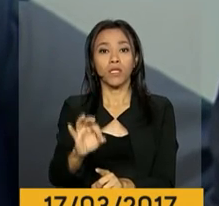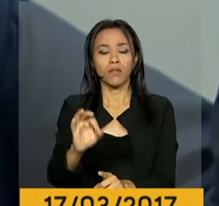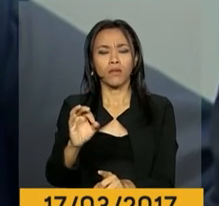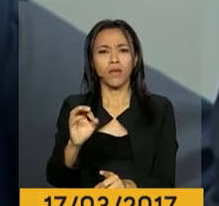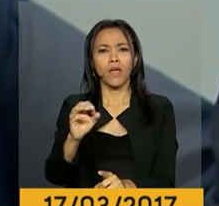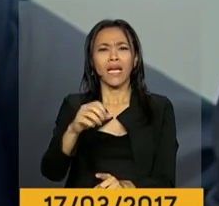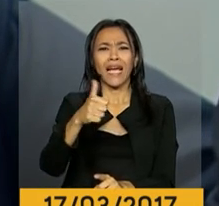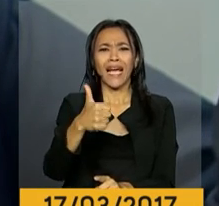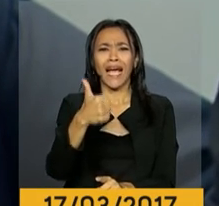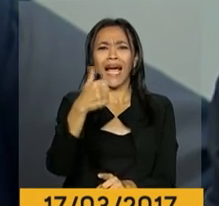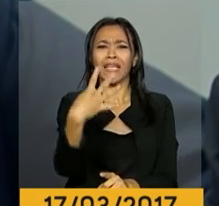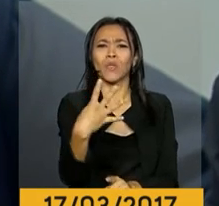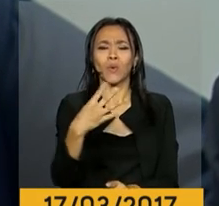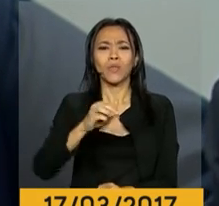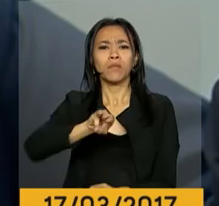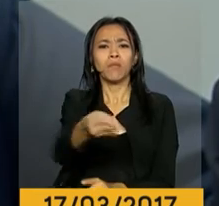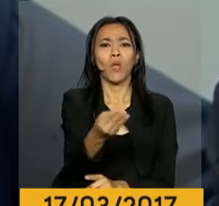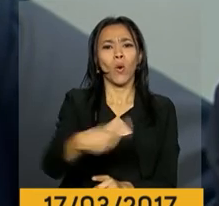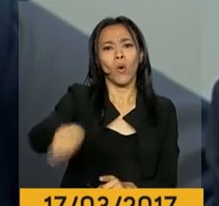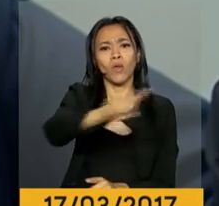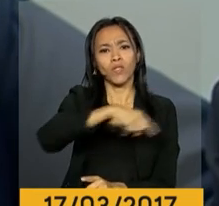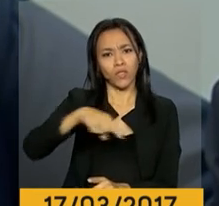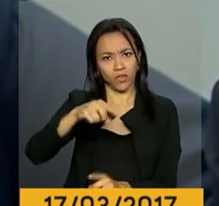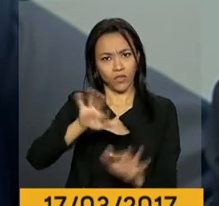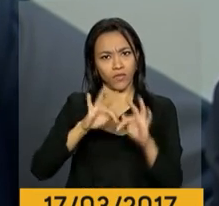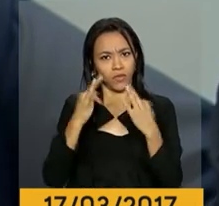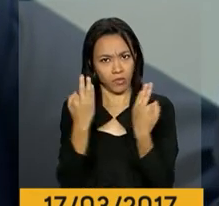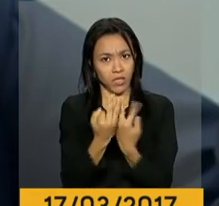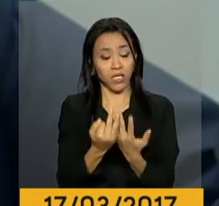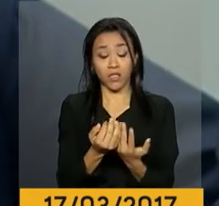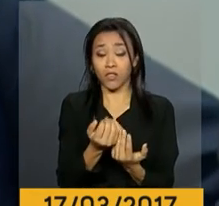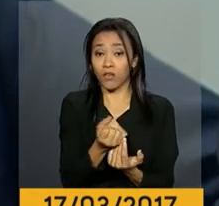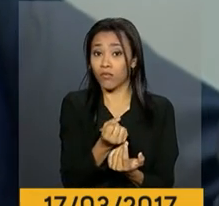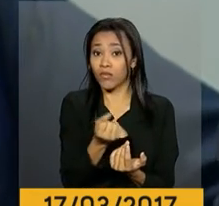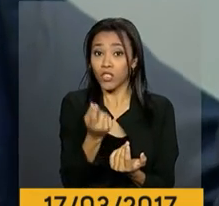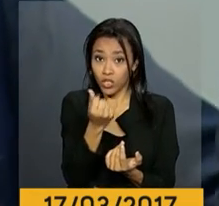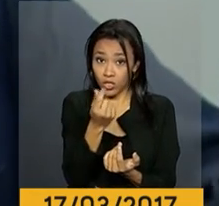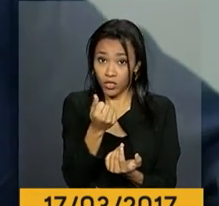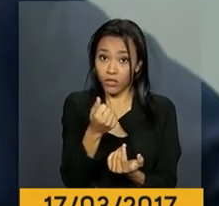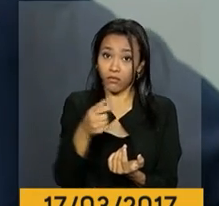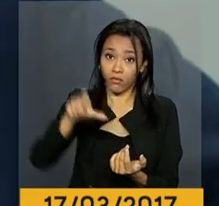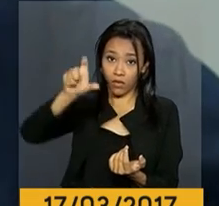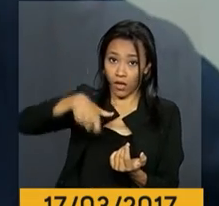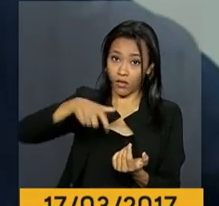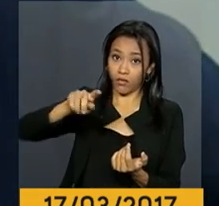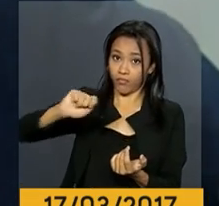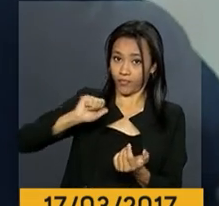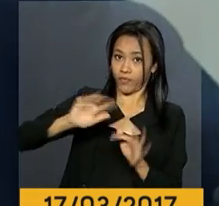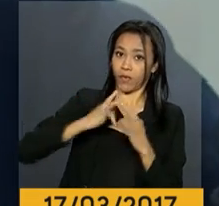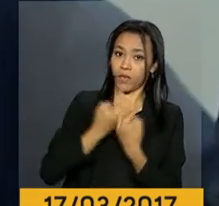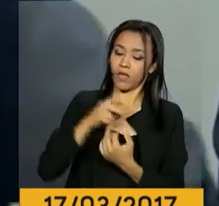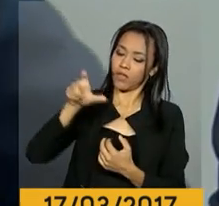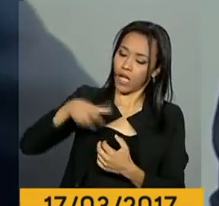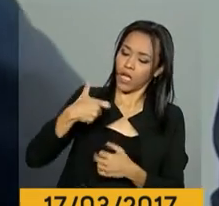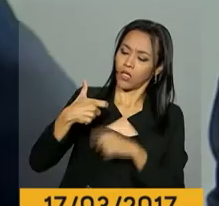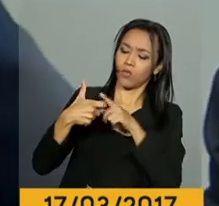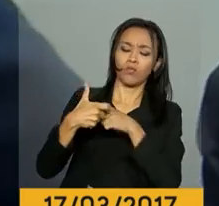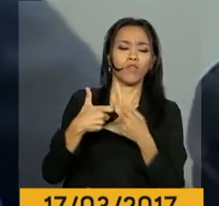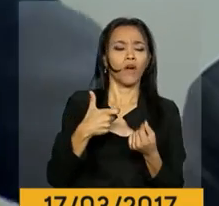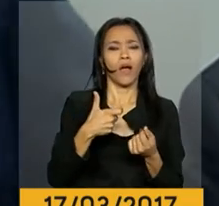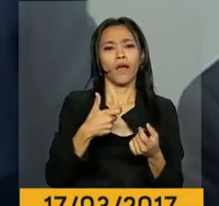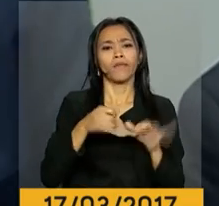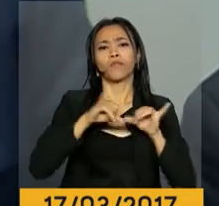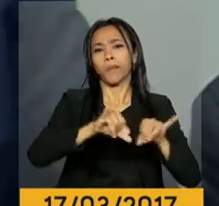de famílias, são muitos milhões de reais que a pessoa vai pegar, aquele pequeno acréscimo, vai botar no